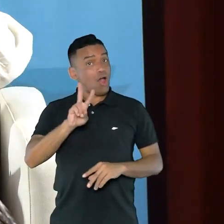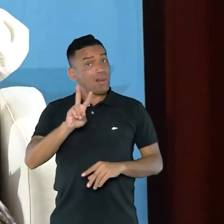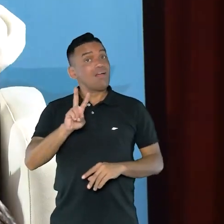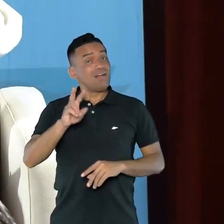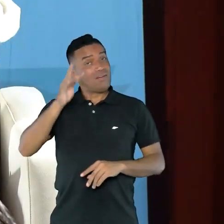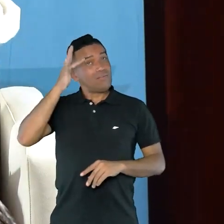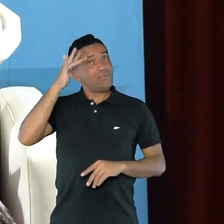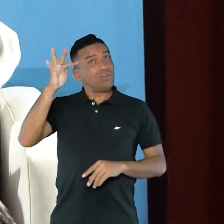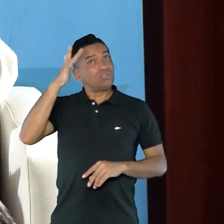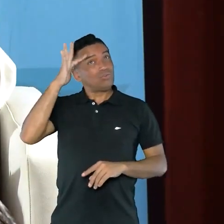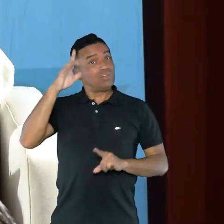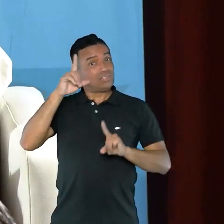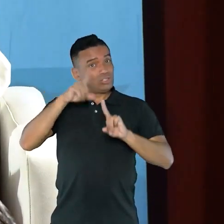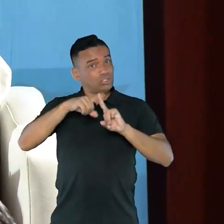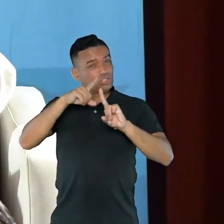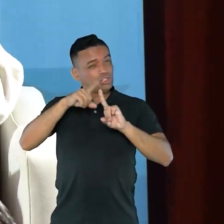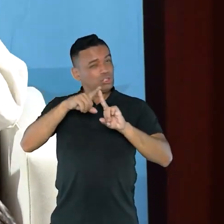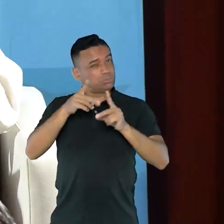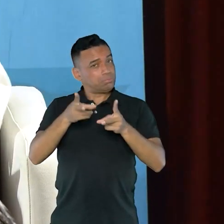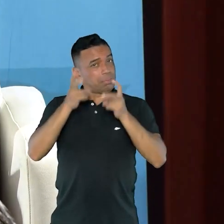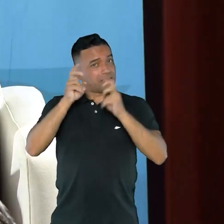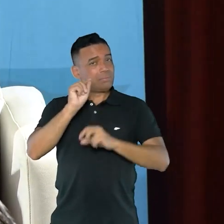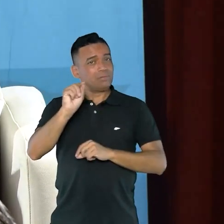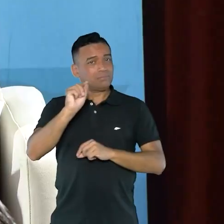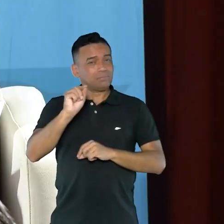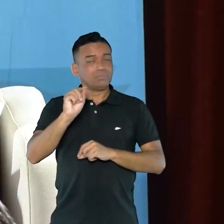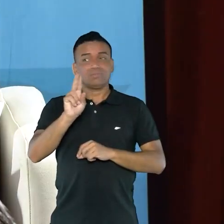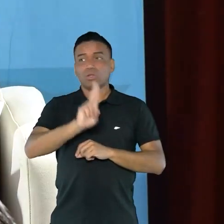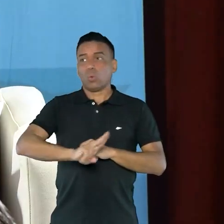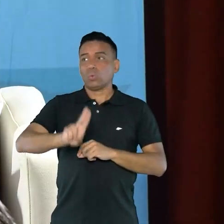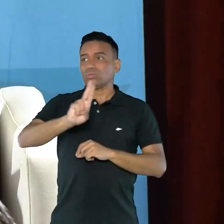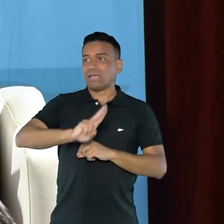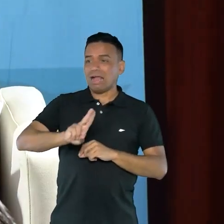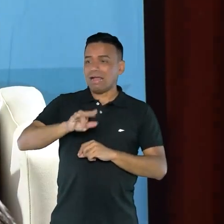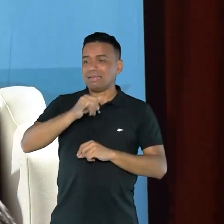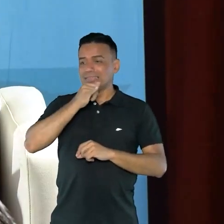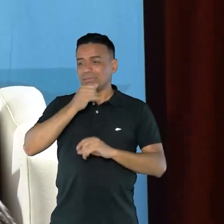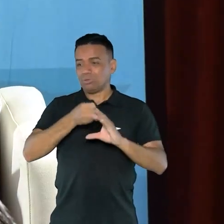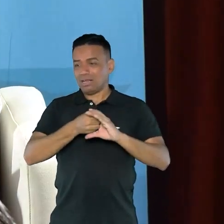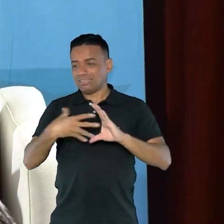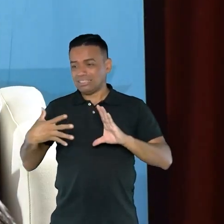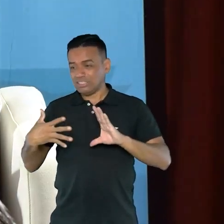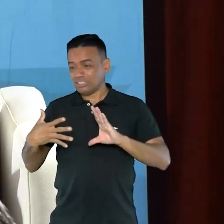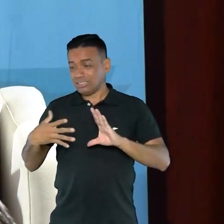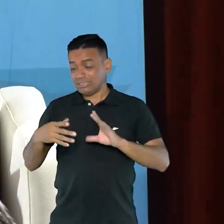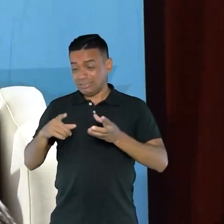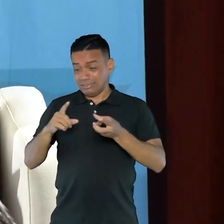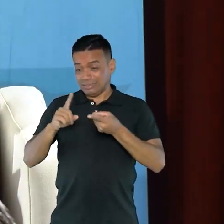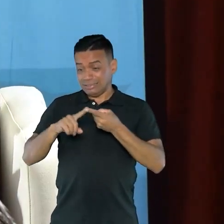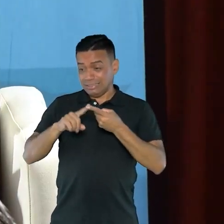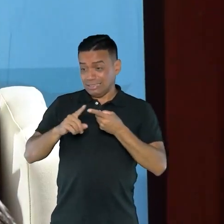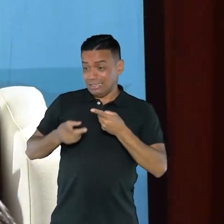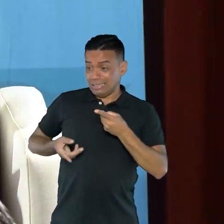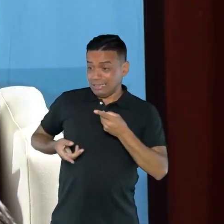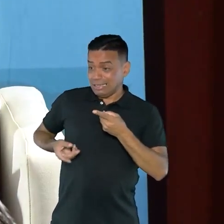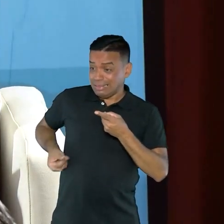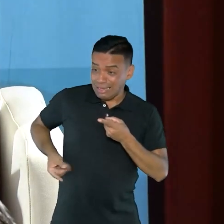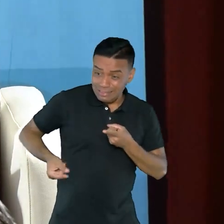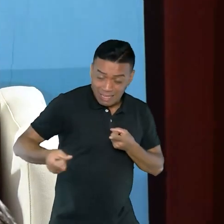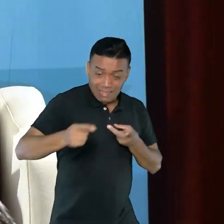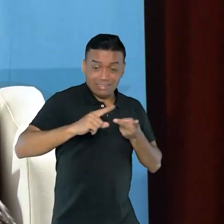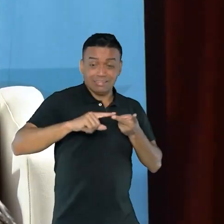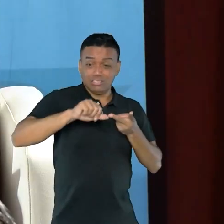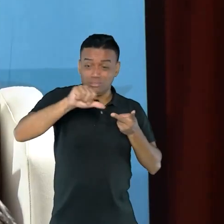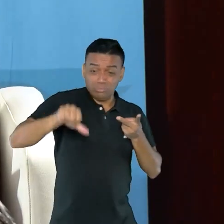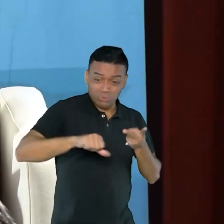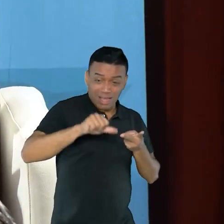gente percebe que utilizar esses critérios, né, de eternidade, de imutabilidade e